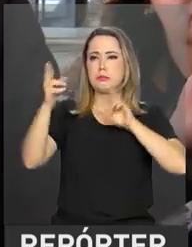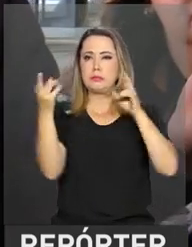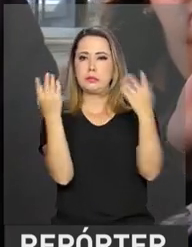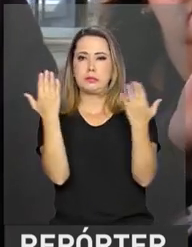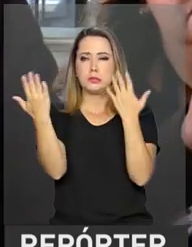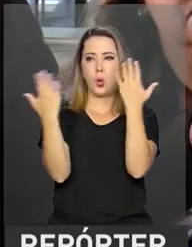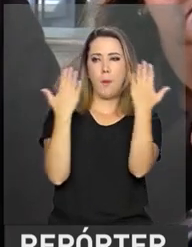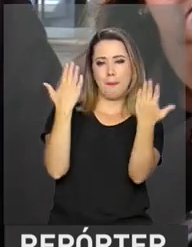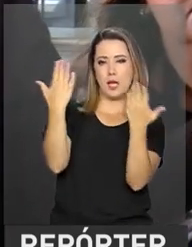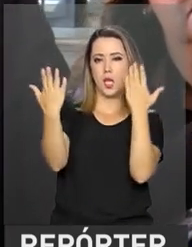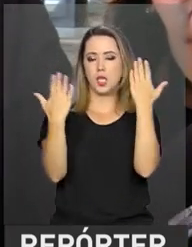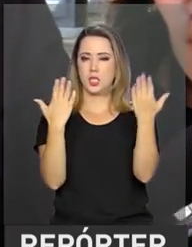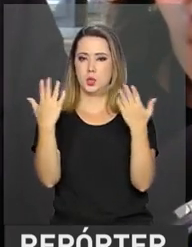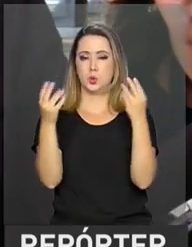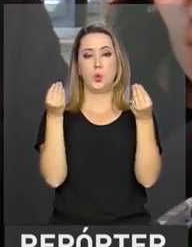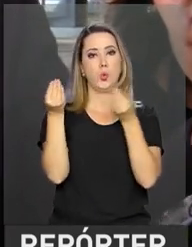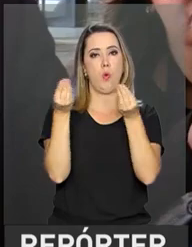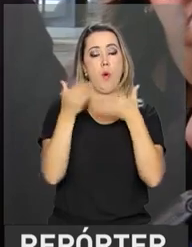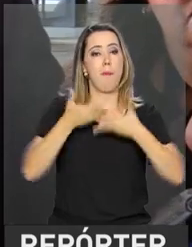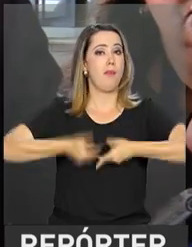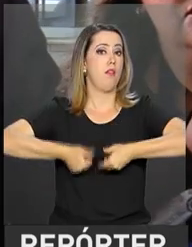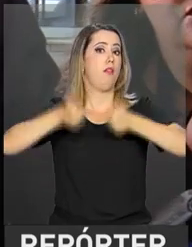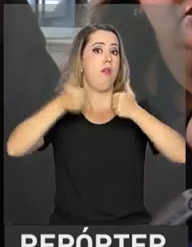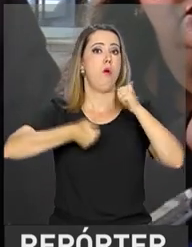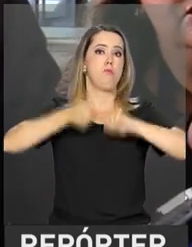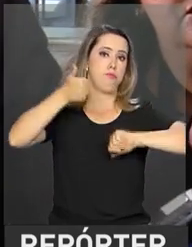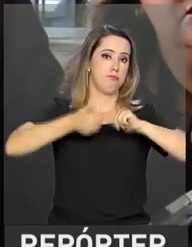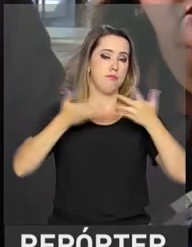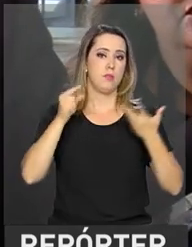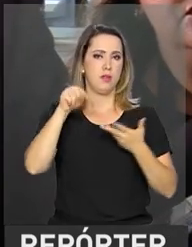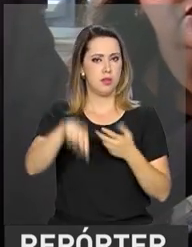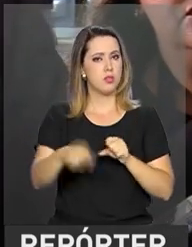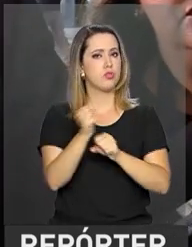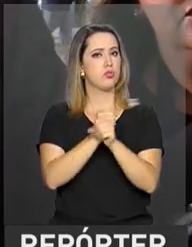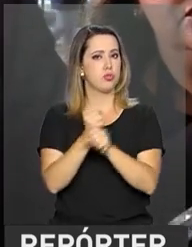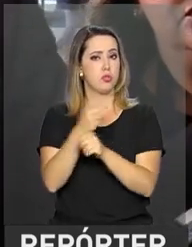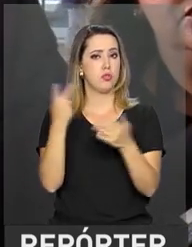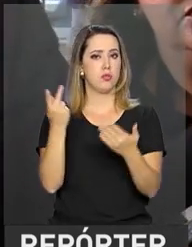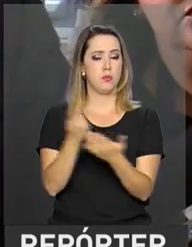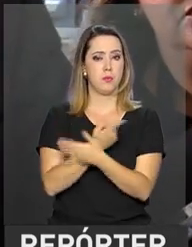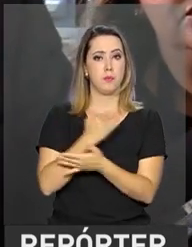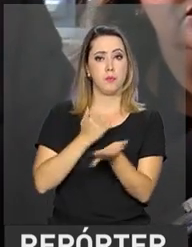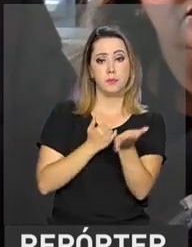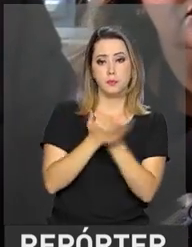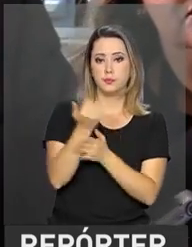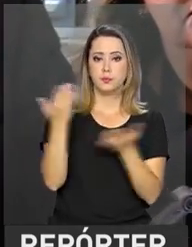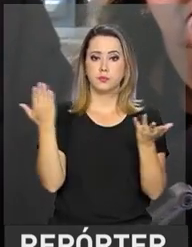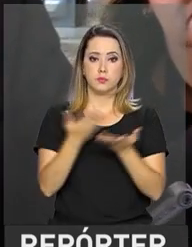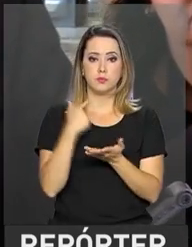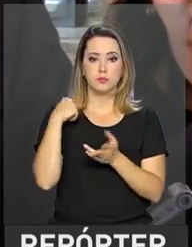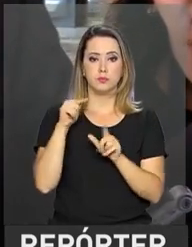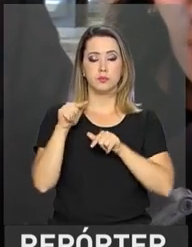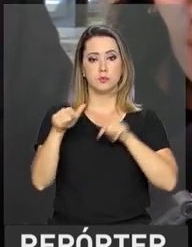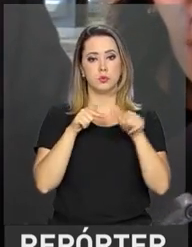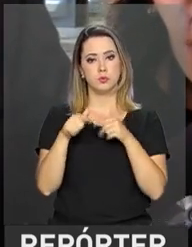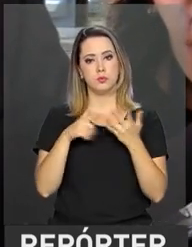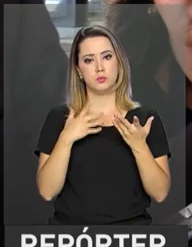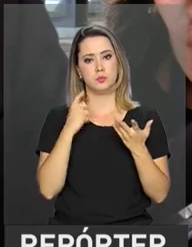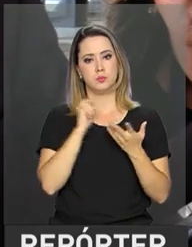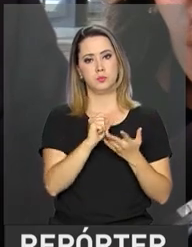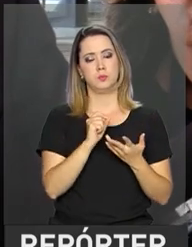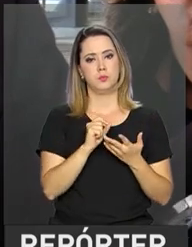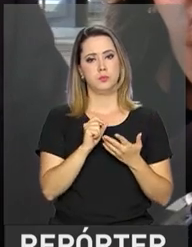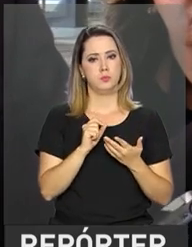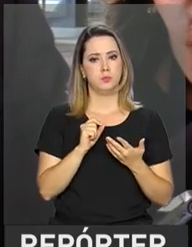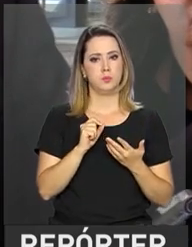audiência pública que a anvisa fará ainda este ano para iniciarmos a operação de